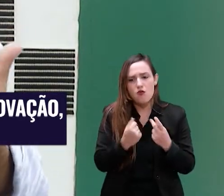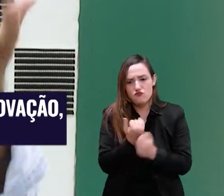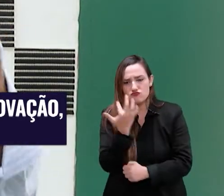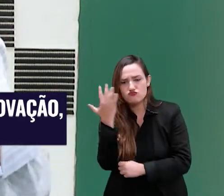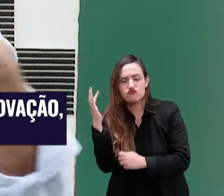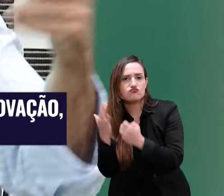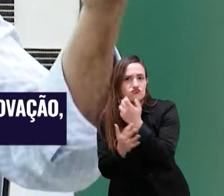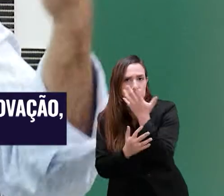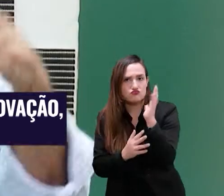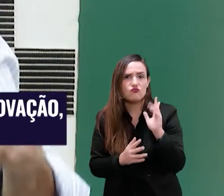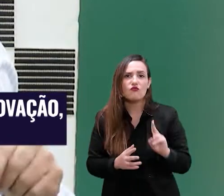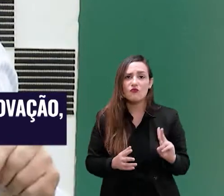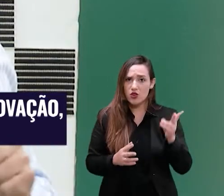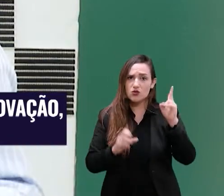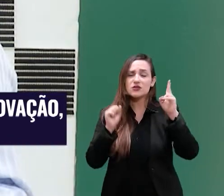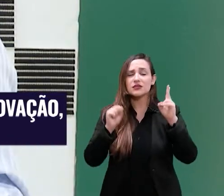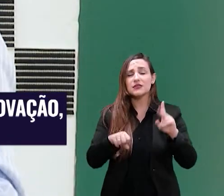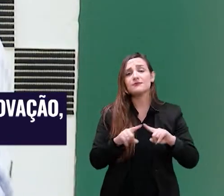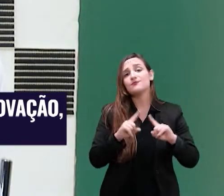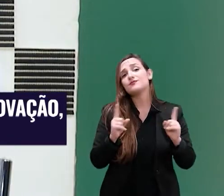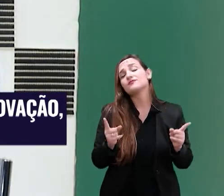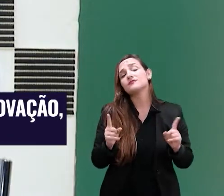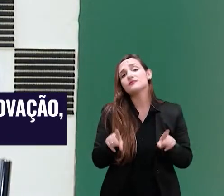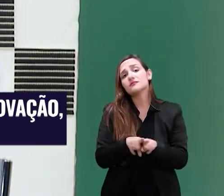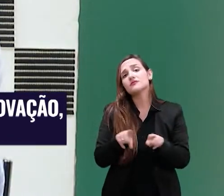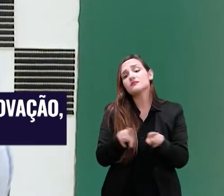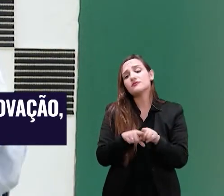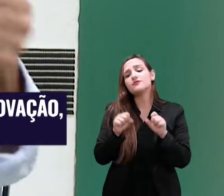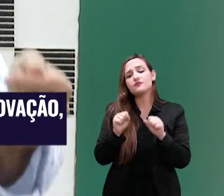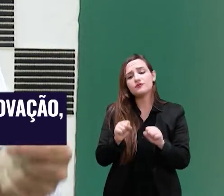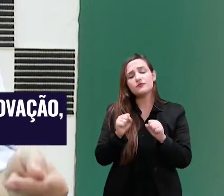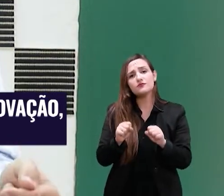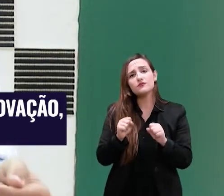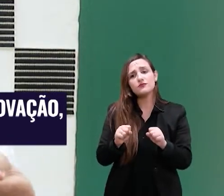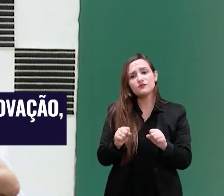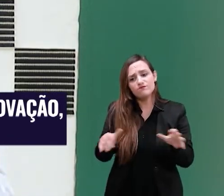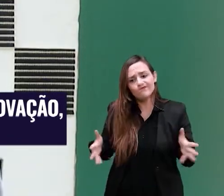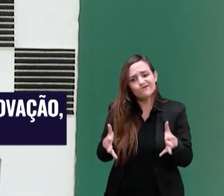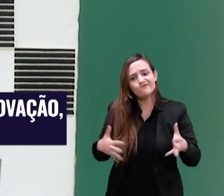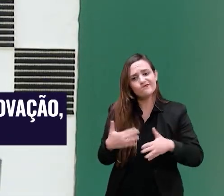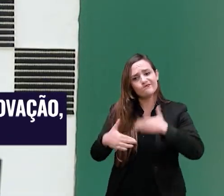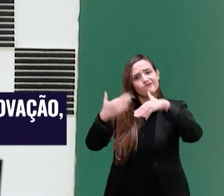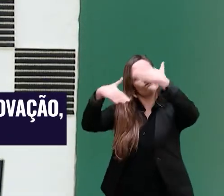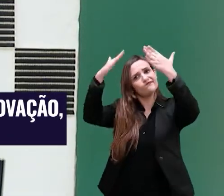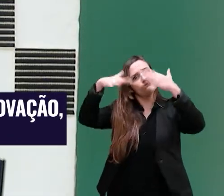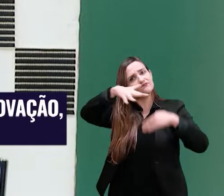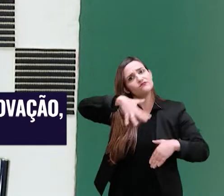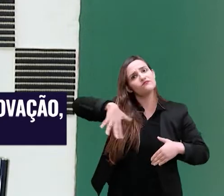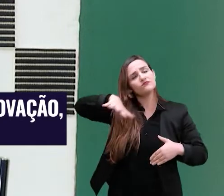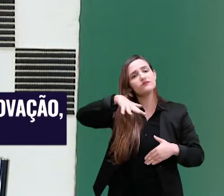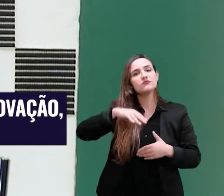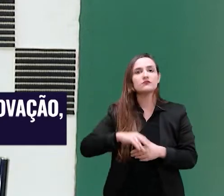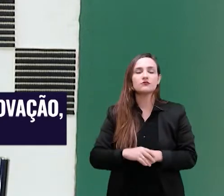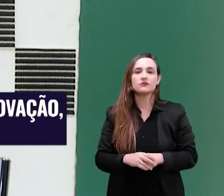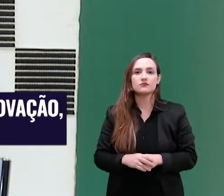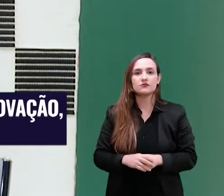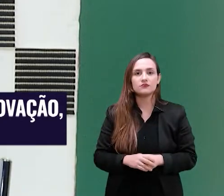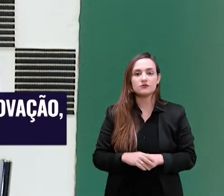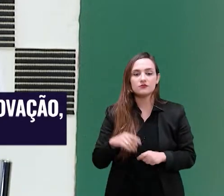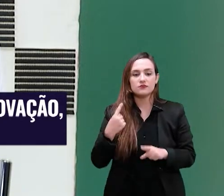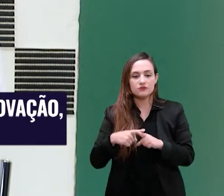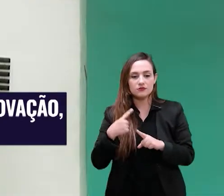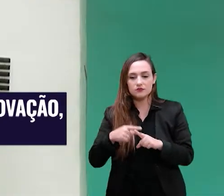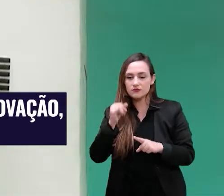valor, melhor é, porque isso gera também emprego. Mas ela também pode induzir o desenvolvimento local na medida que ela compra da empresa que já está